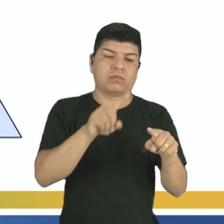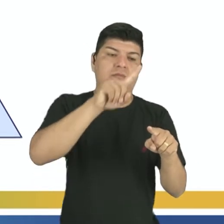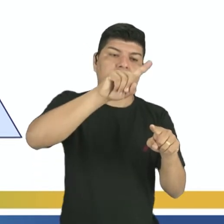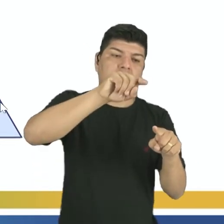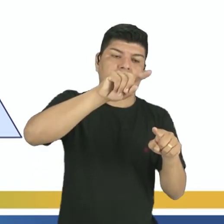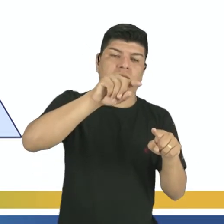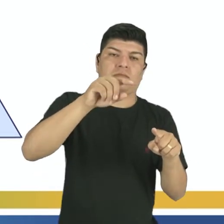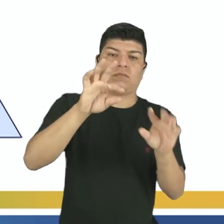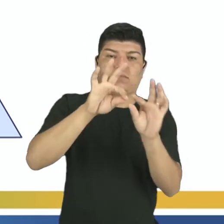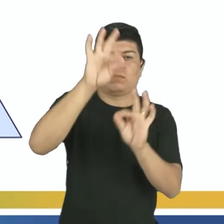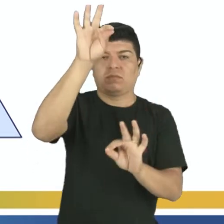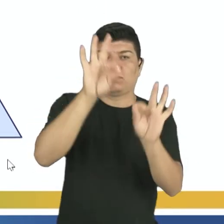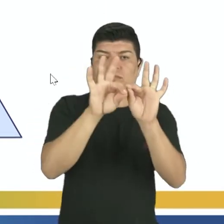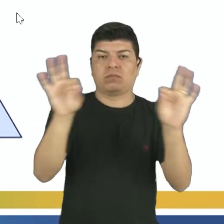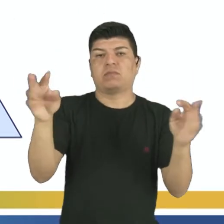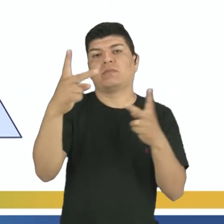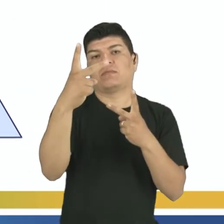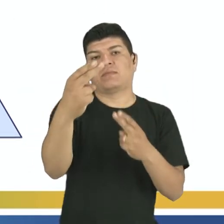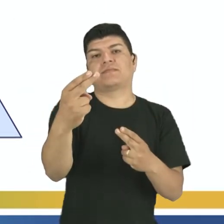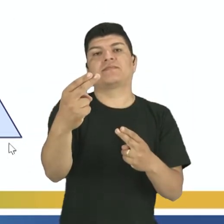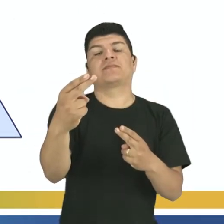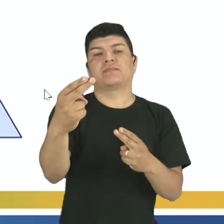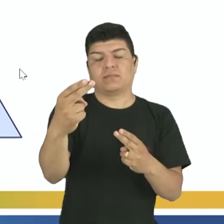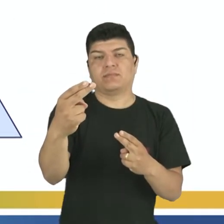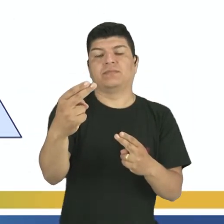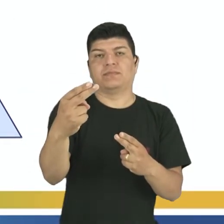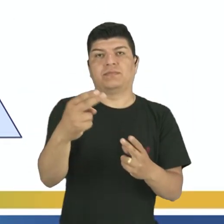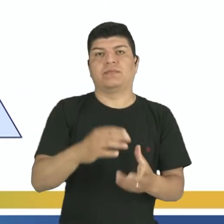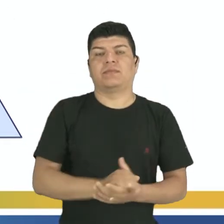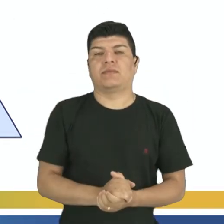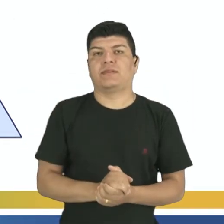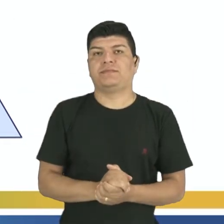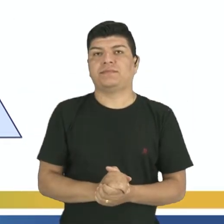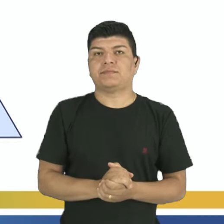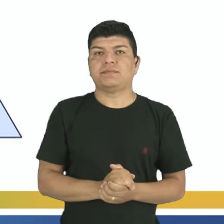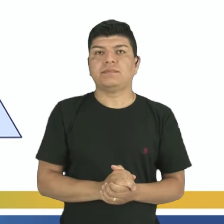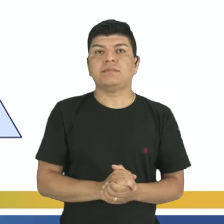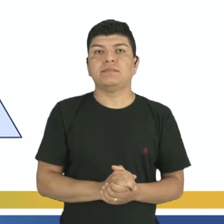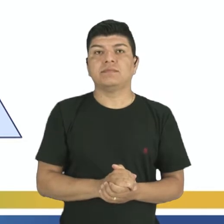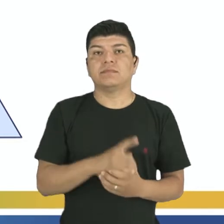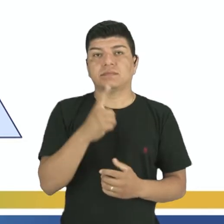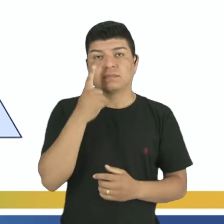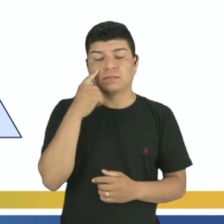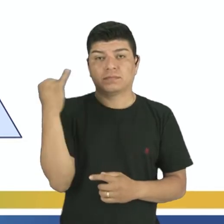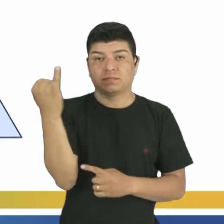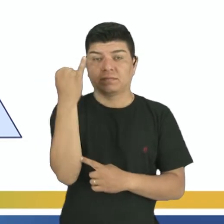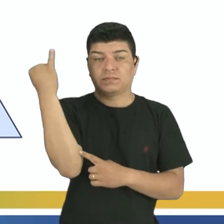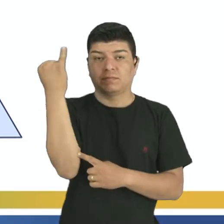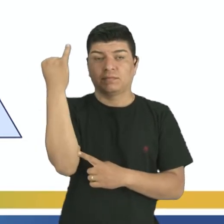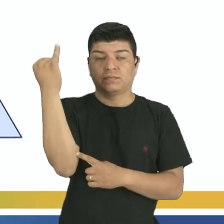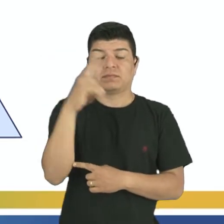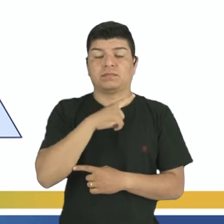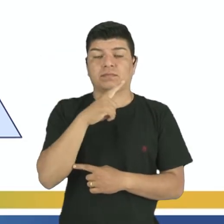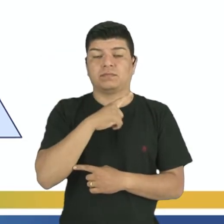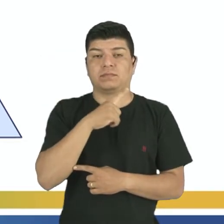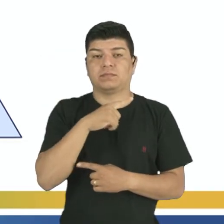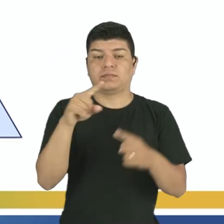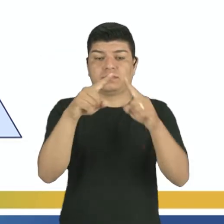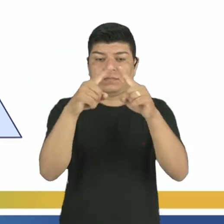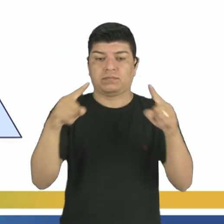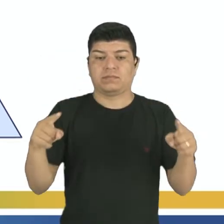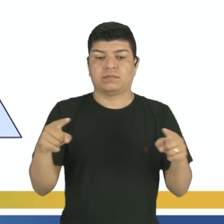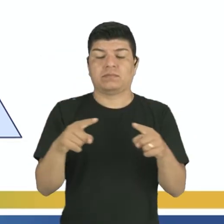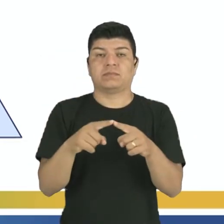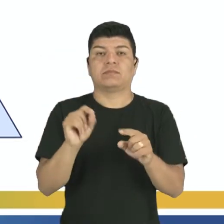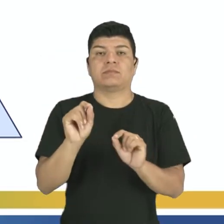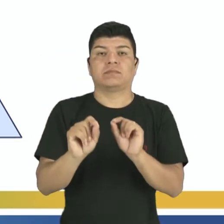Que os três lados têm as mesmas medidas. Gente, uma condição importante para a existência de um triângulo